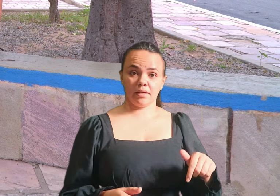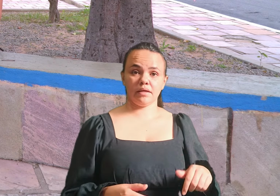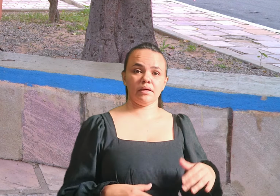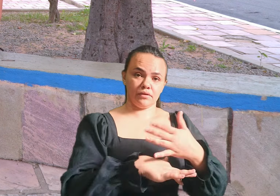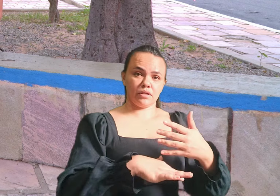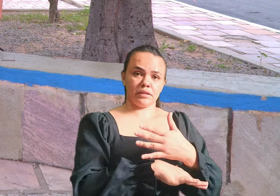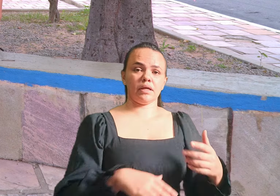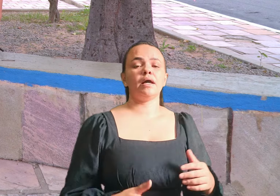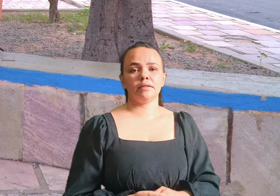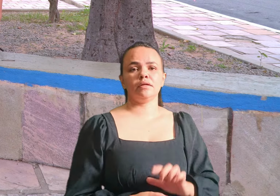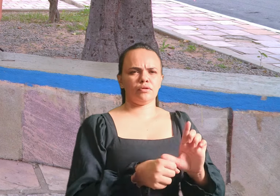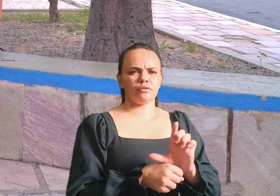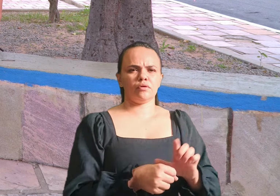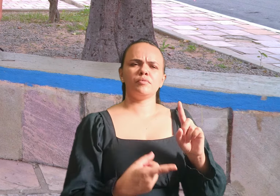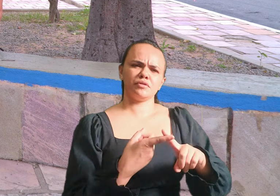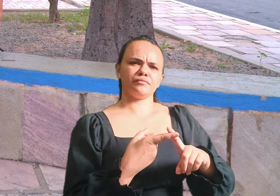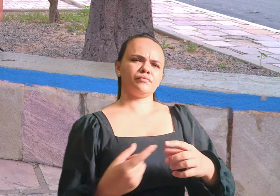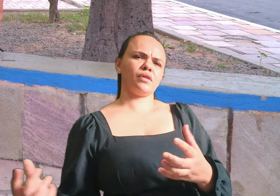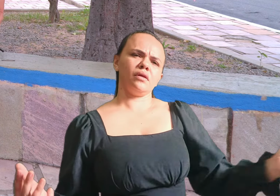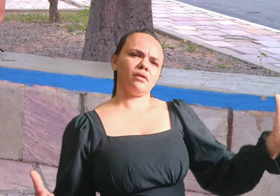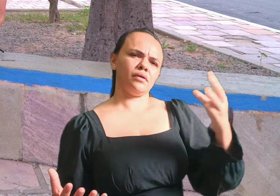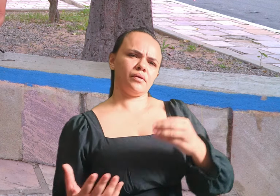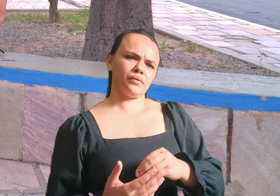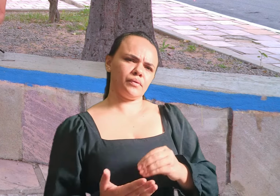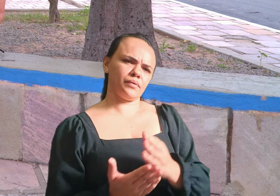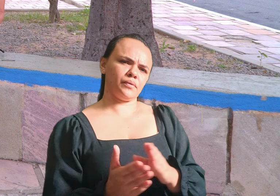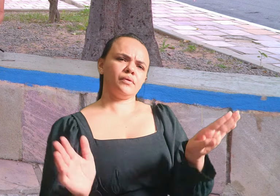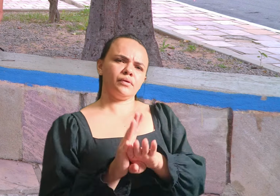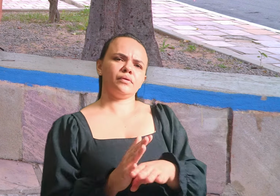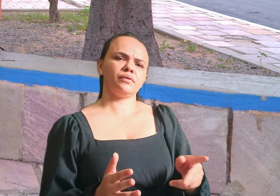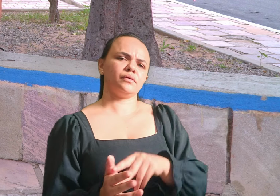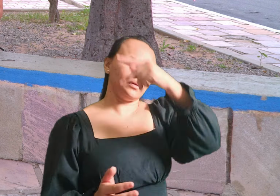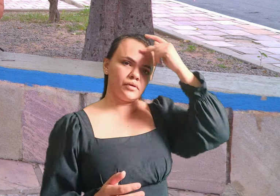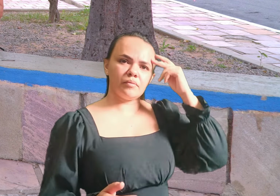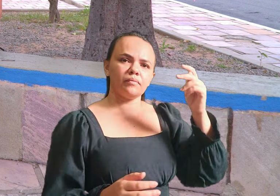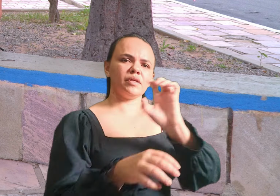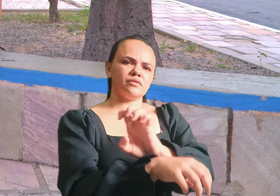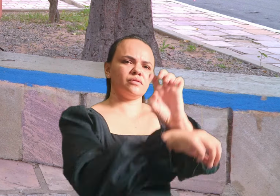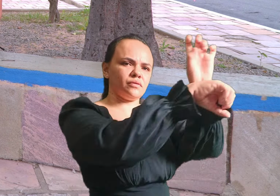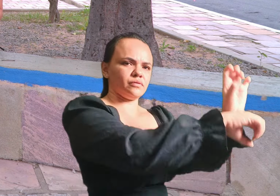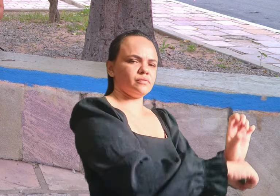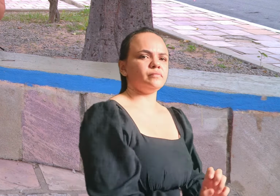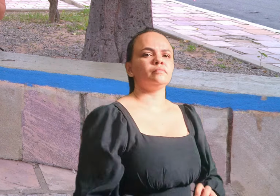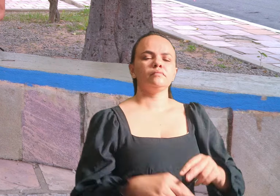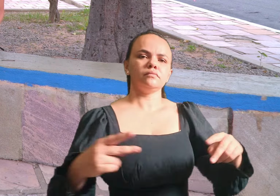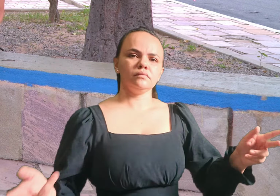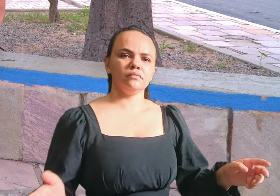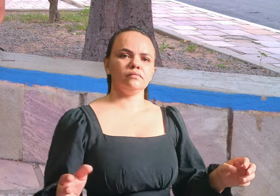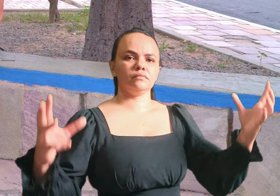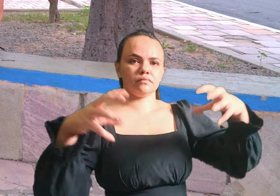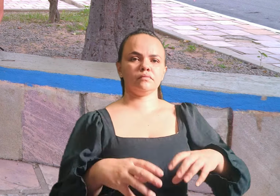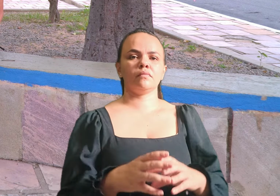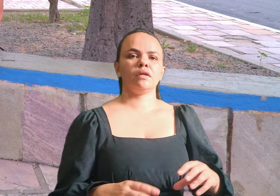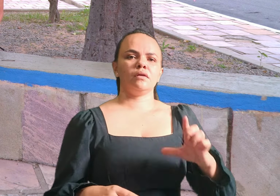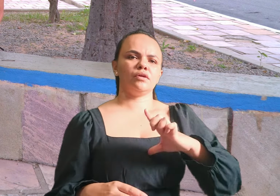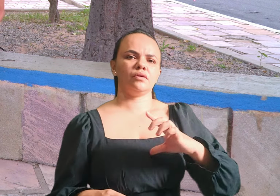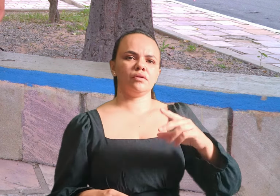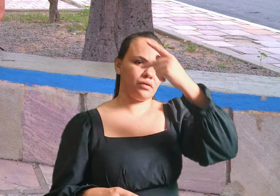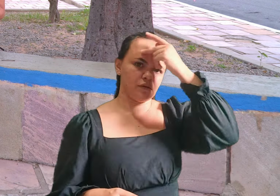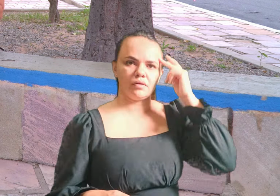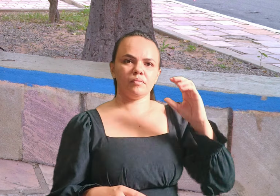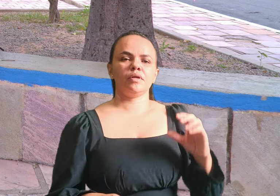ela recebeu pessoas que vieram de outros estados cito aqui um pouco o Ceará não